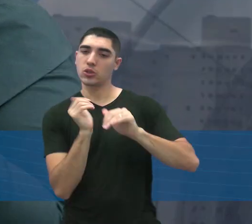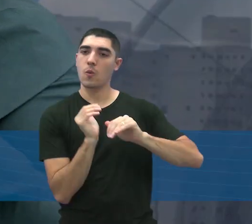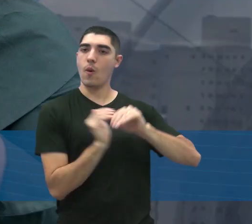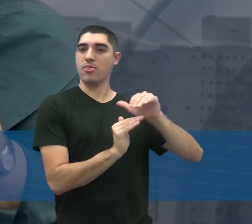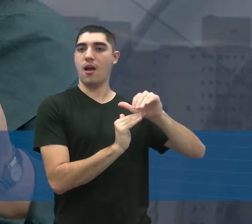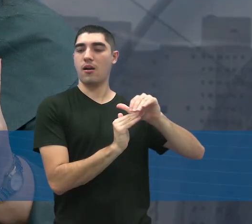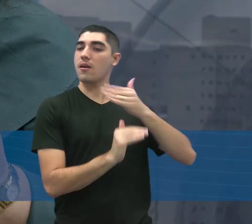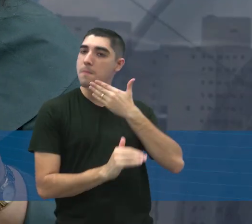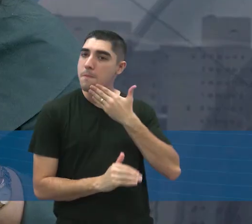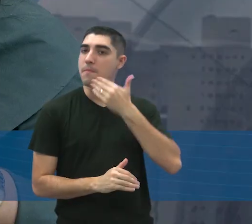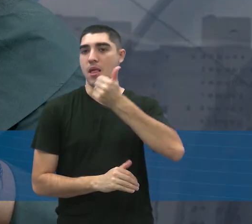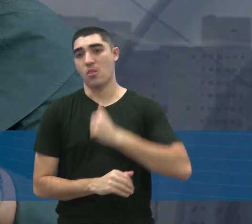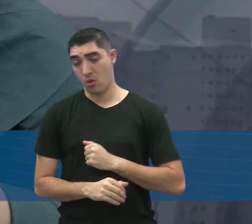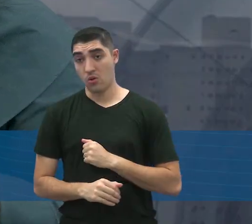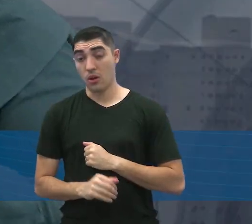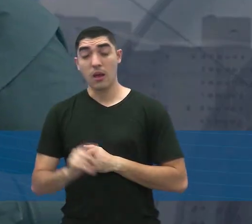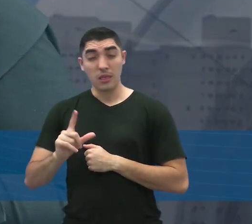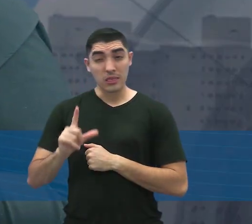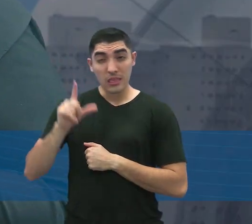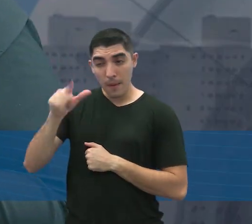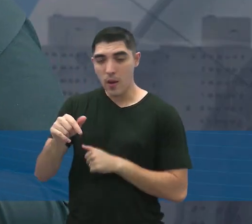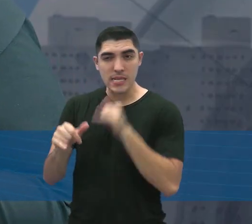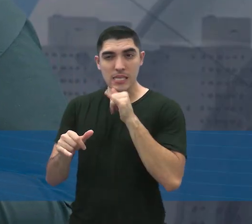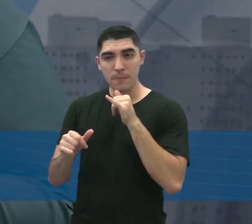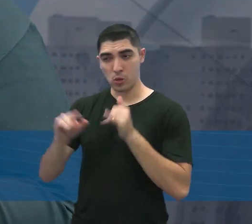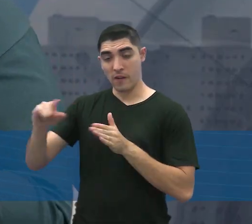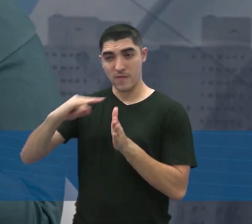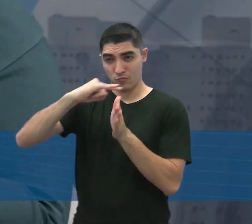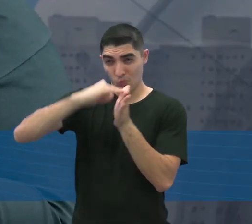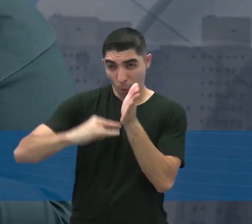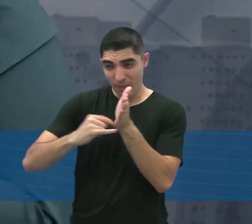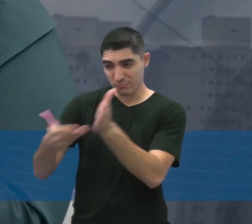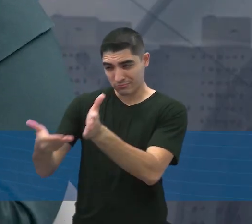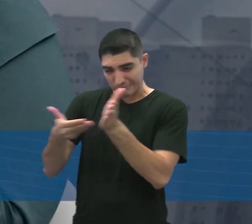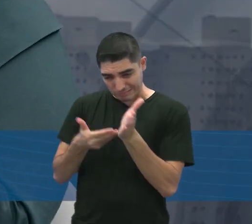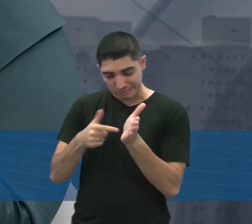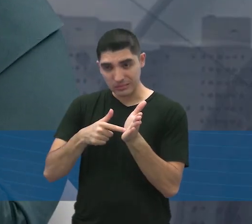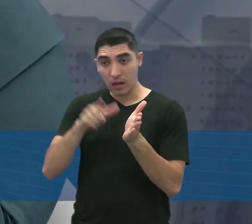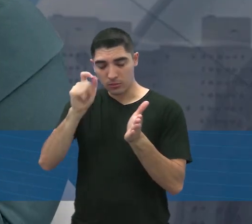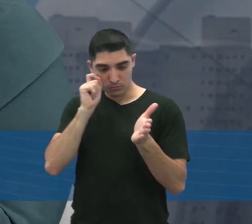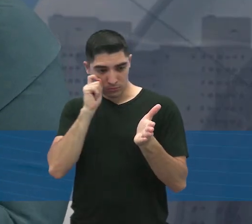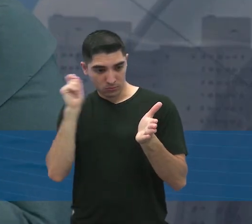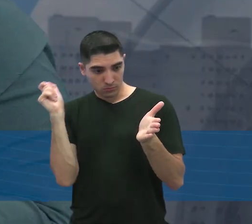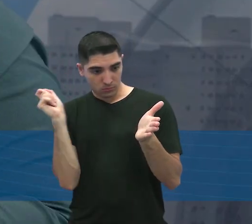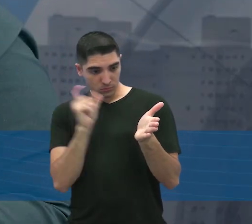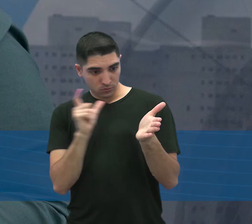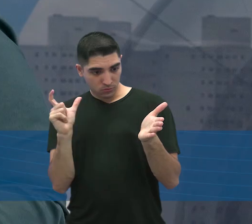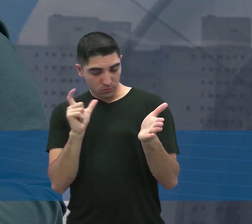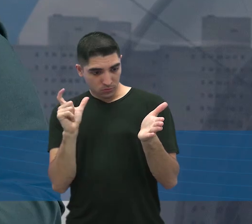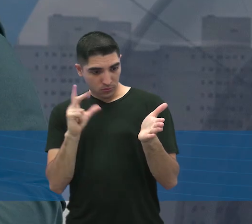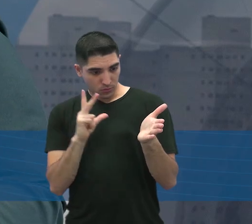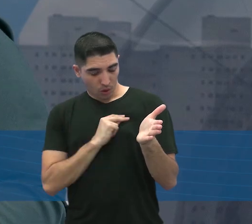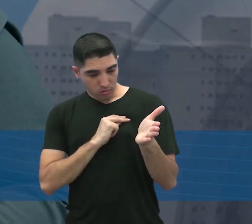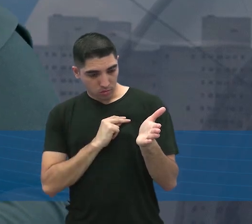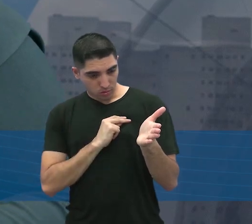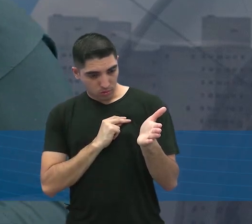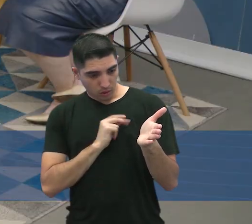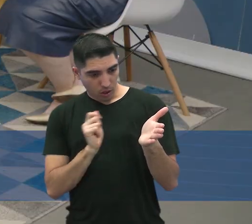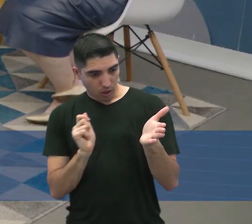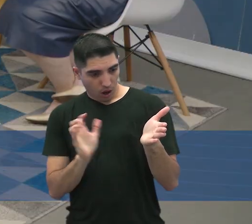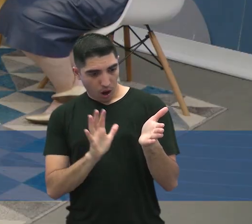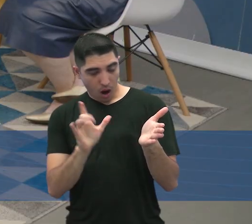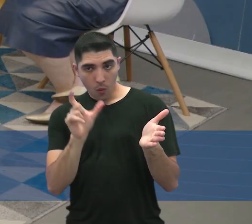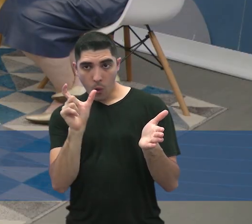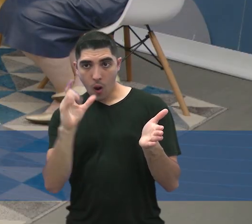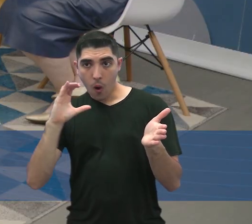que impacta mesmo é quando chega essa fatura, e aí sabe quando você toma um choque, nossa, não fui eu que gastei isso daqui?